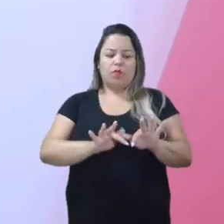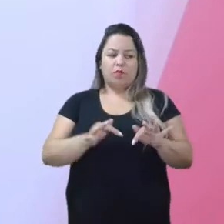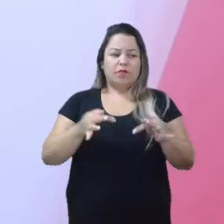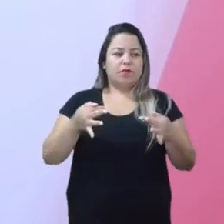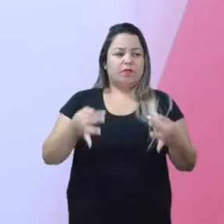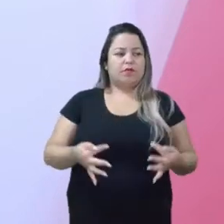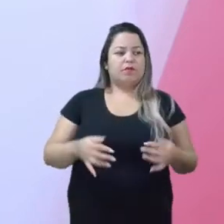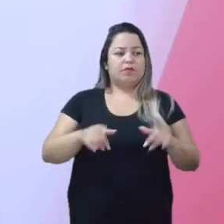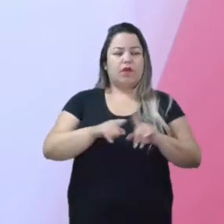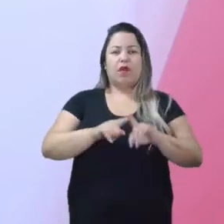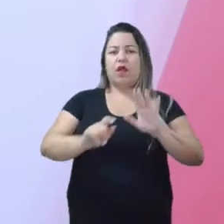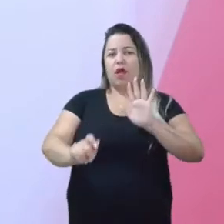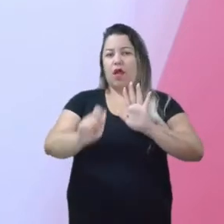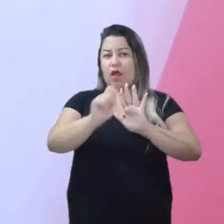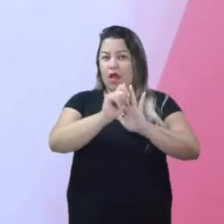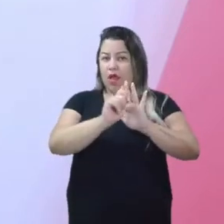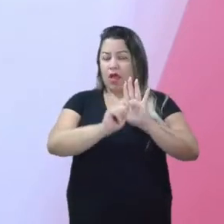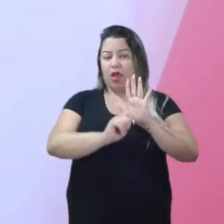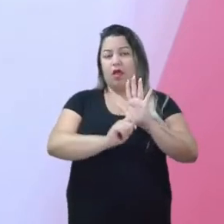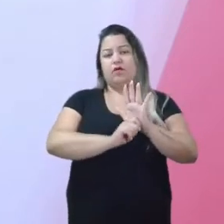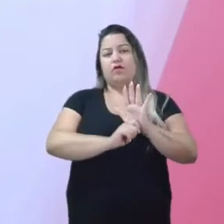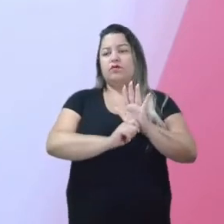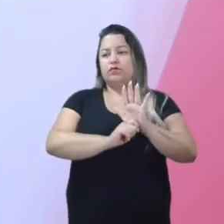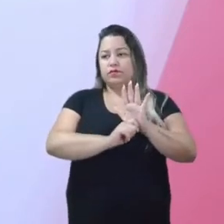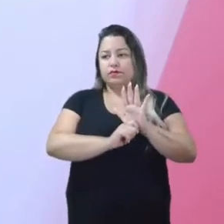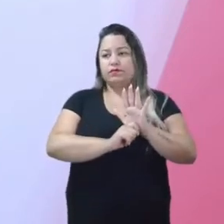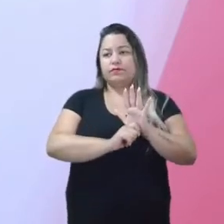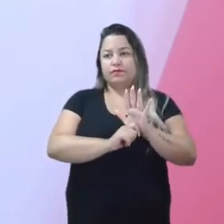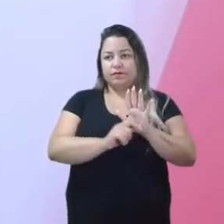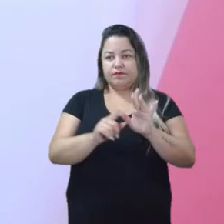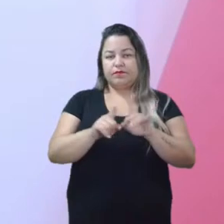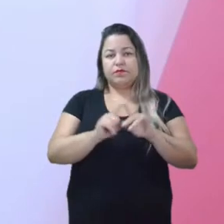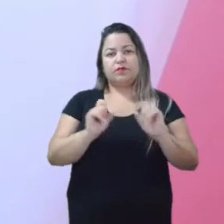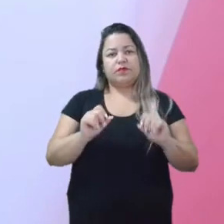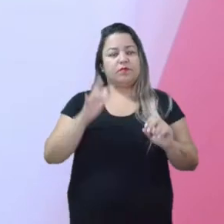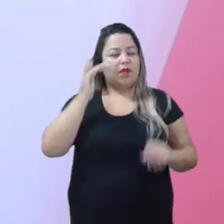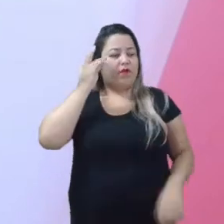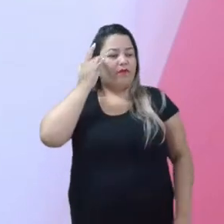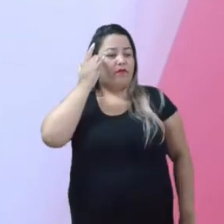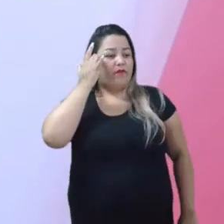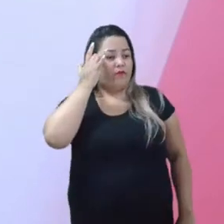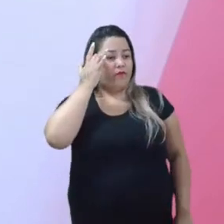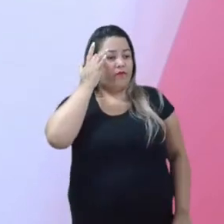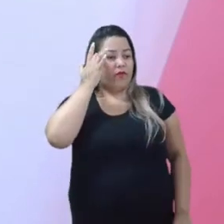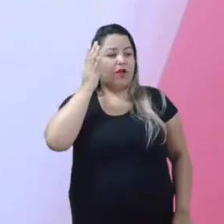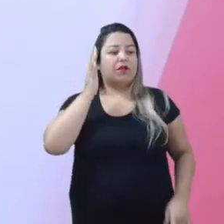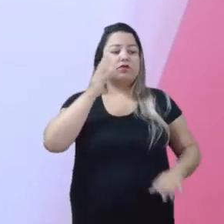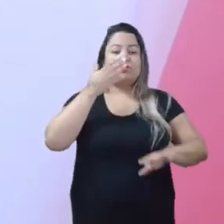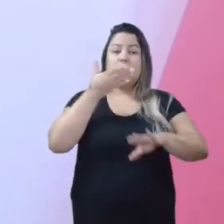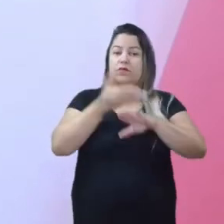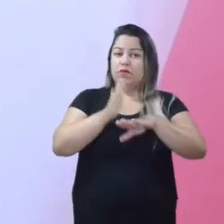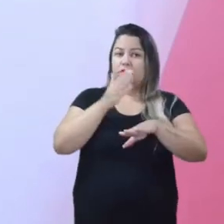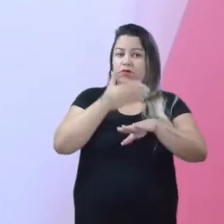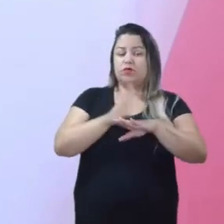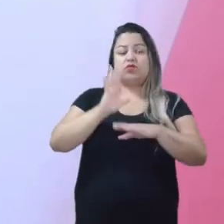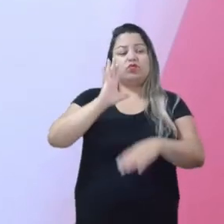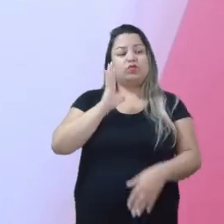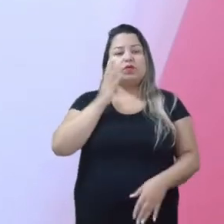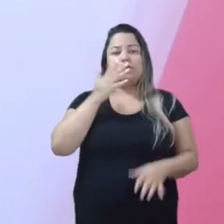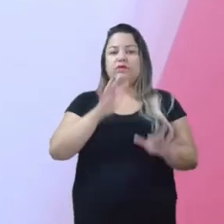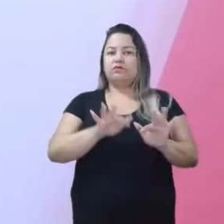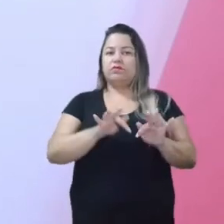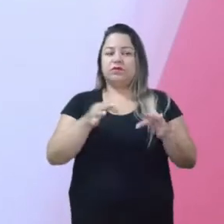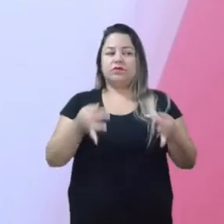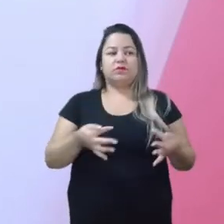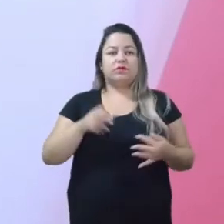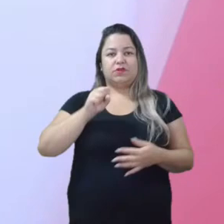algoritmo, seria a impressão que dá que seria mais fácil, seria uma forma mais prática de se resolver, simplesmente se fosse com